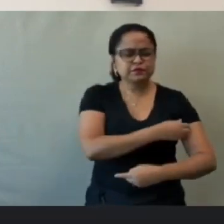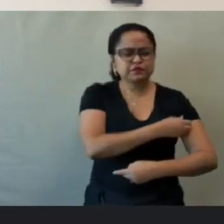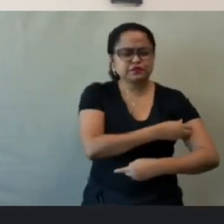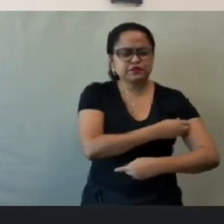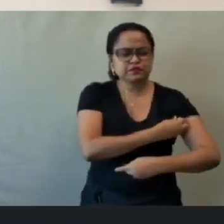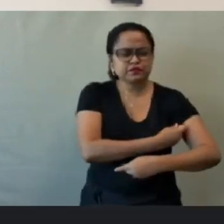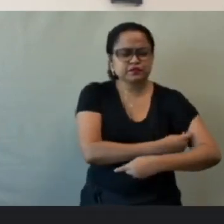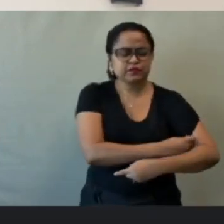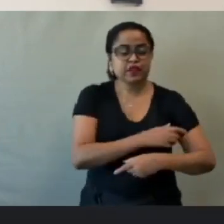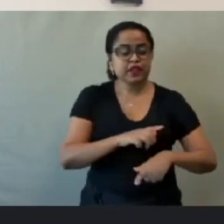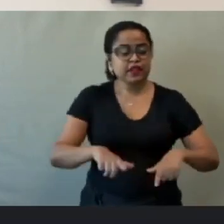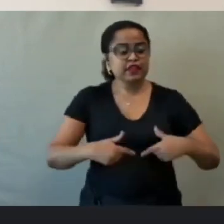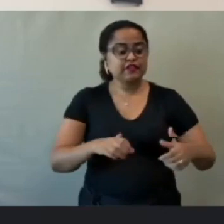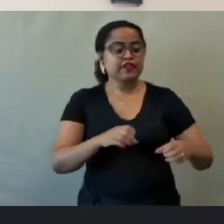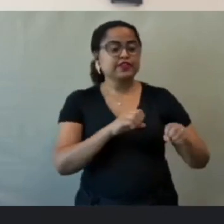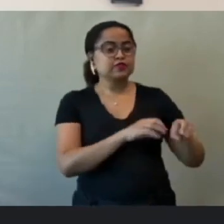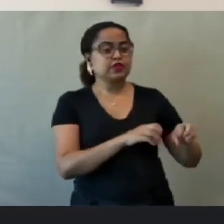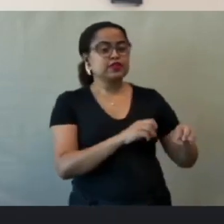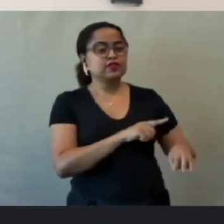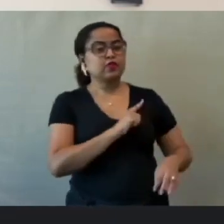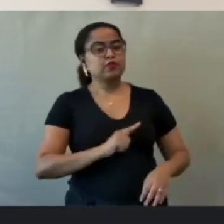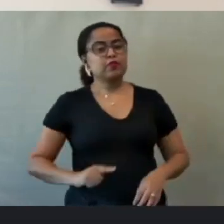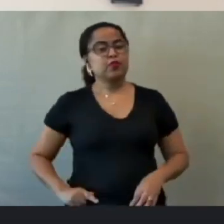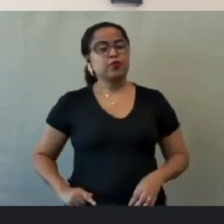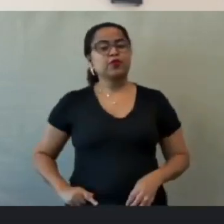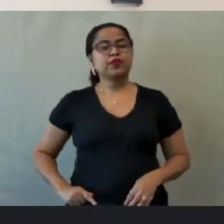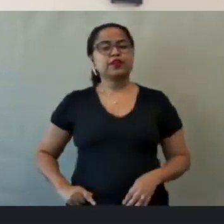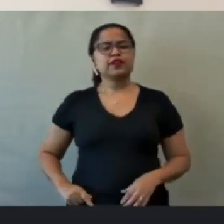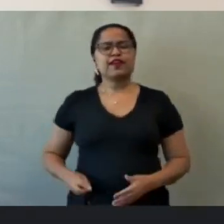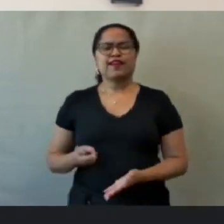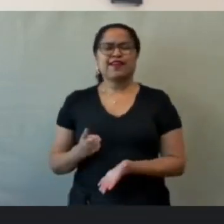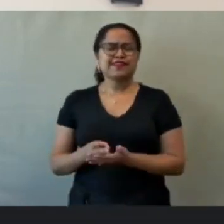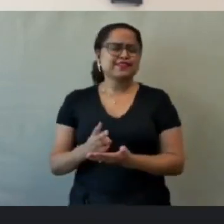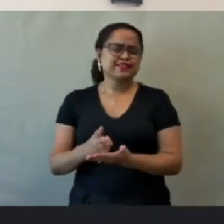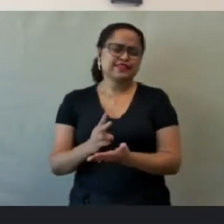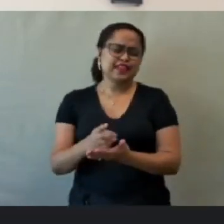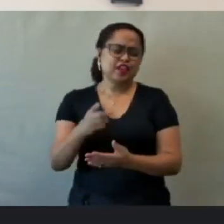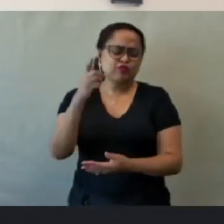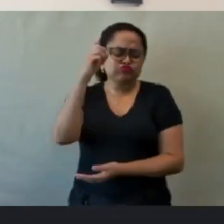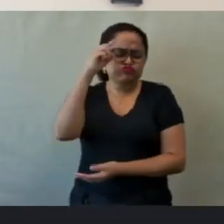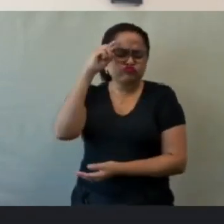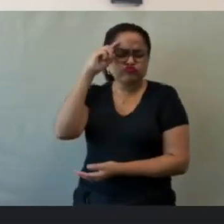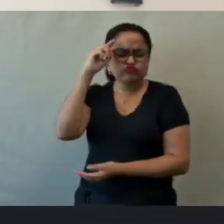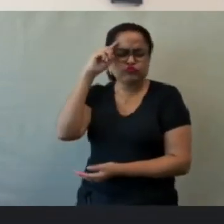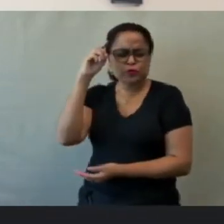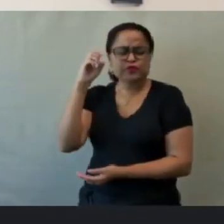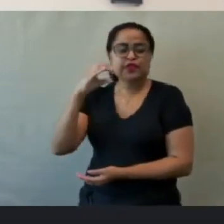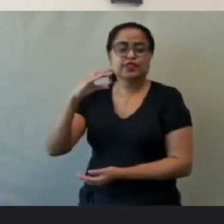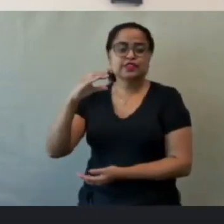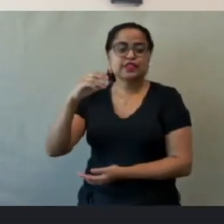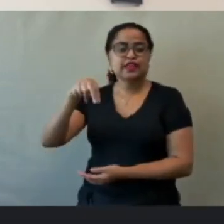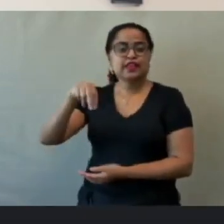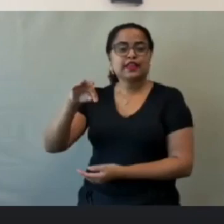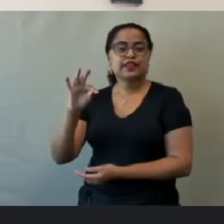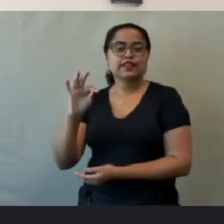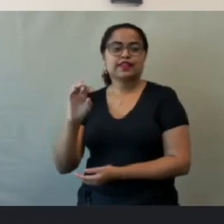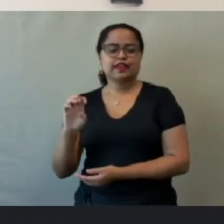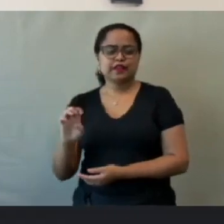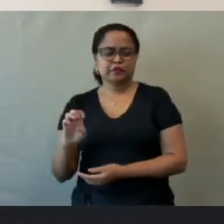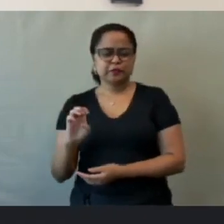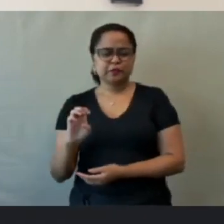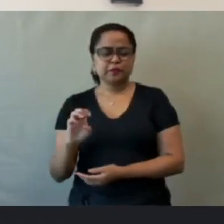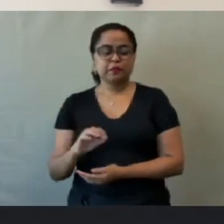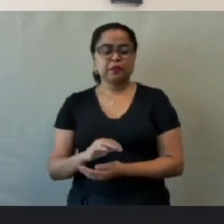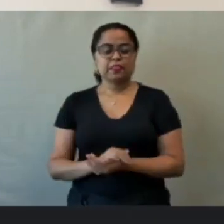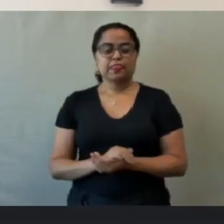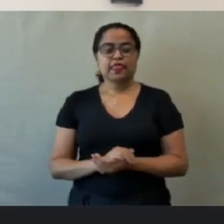em defesa da educação pública, isso é uma constância diariamente feita pela CNTE. O material a gente dividiu aí